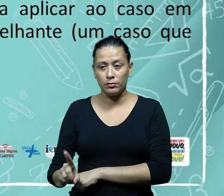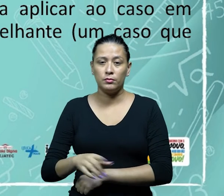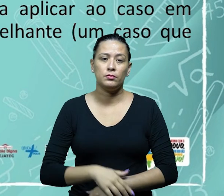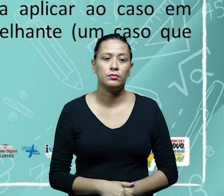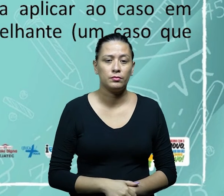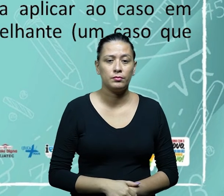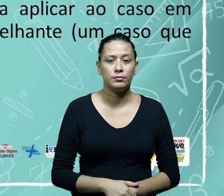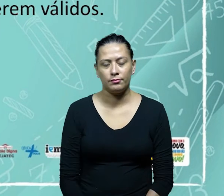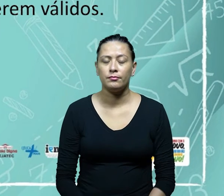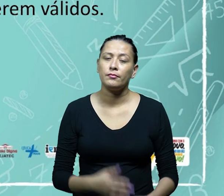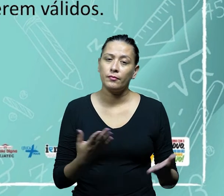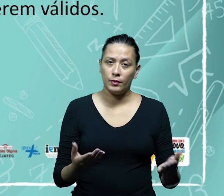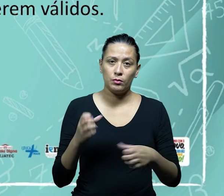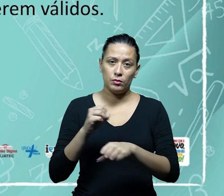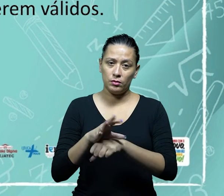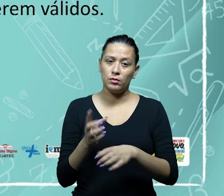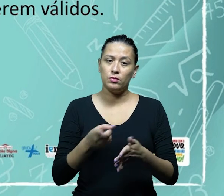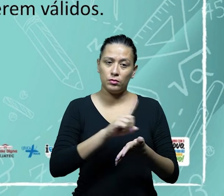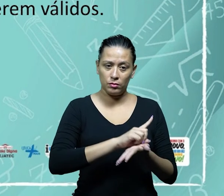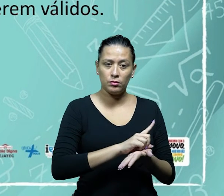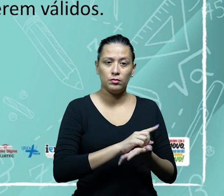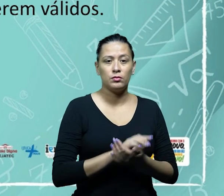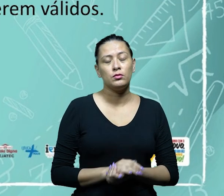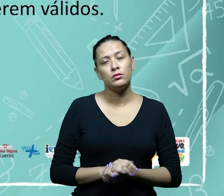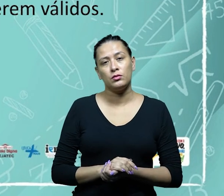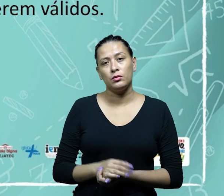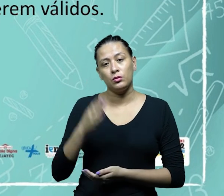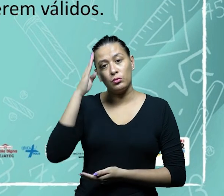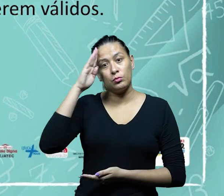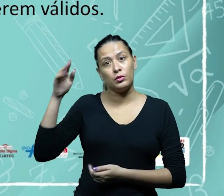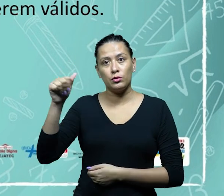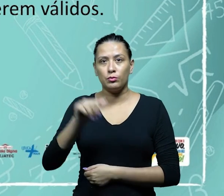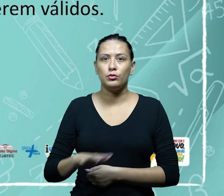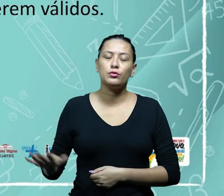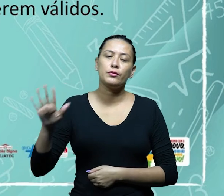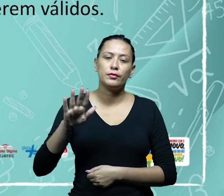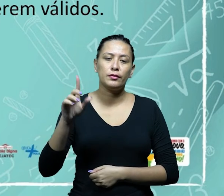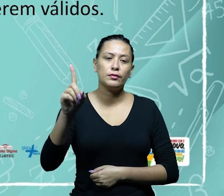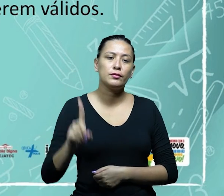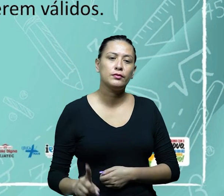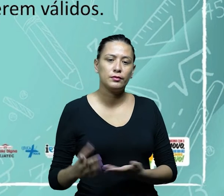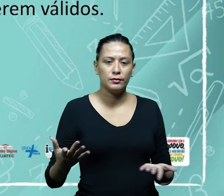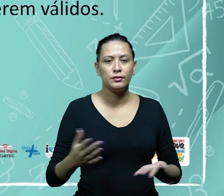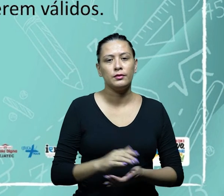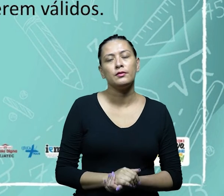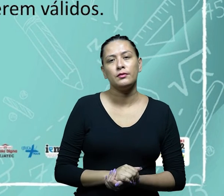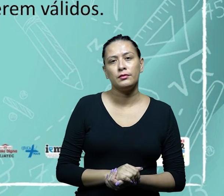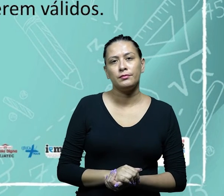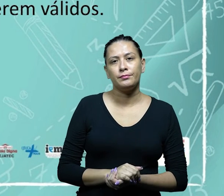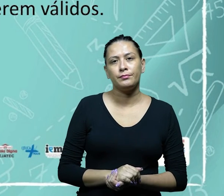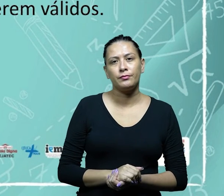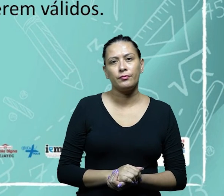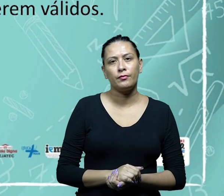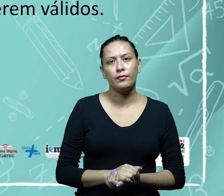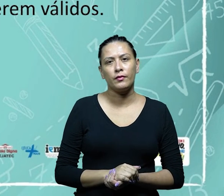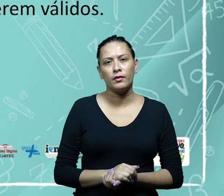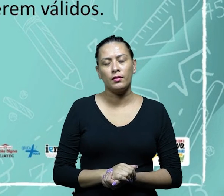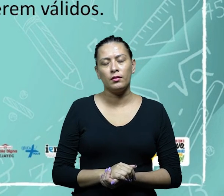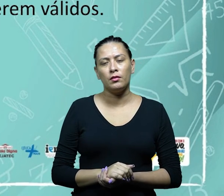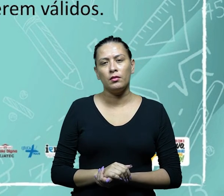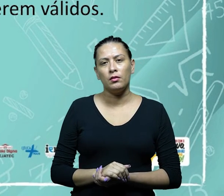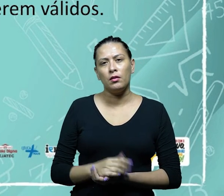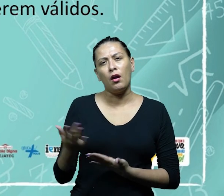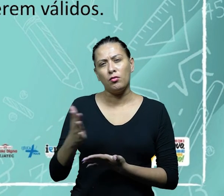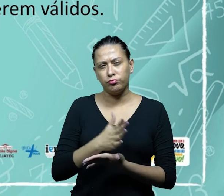do direito né como falamos no slide anterior os princípios gerais do Direito eles também são considerados por alguns